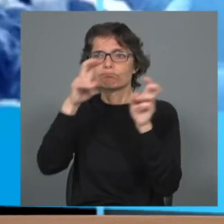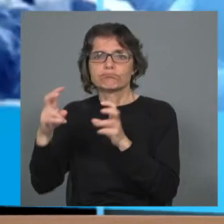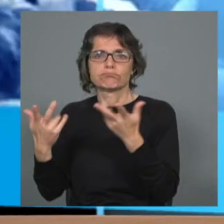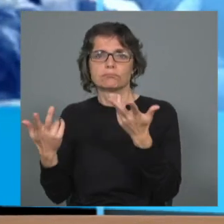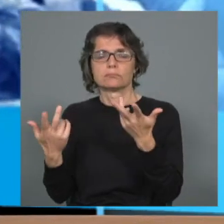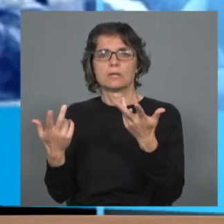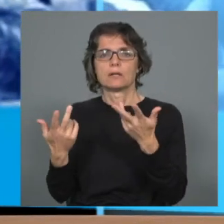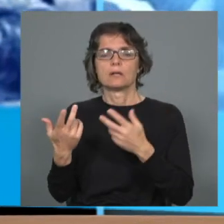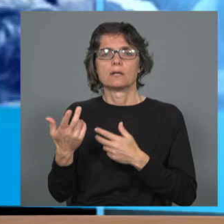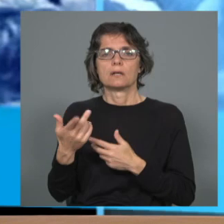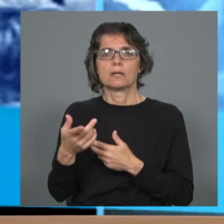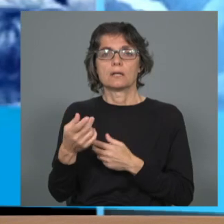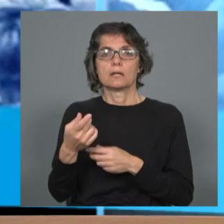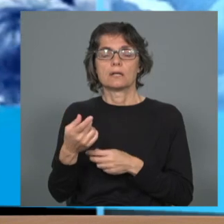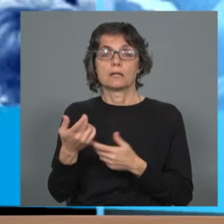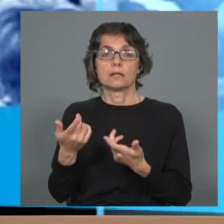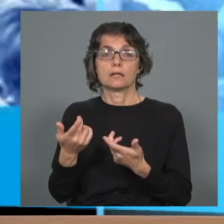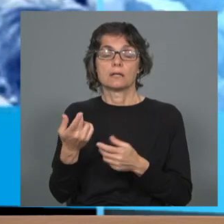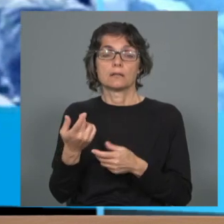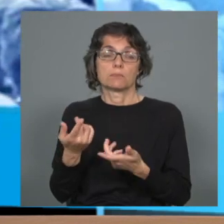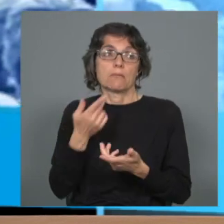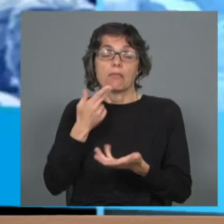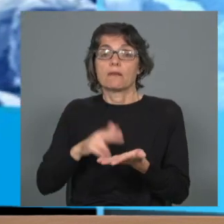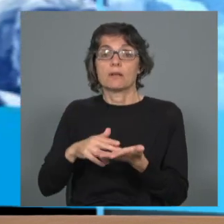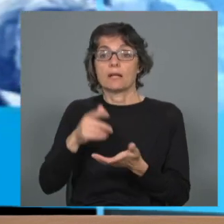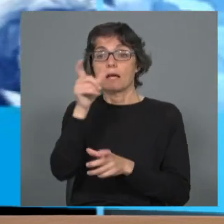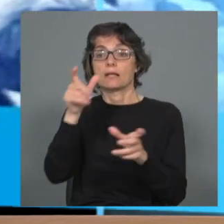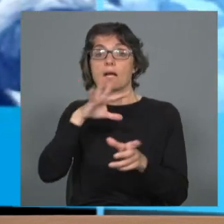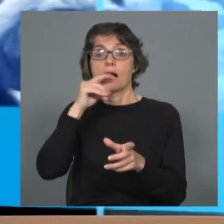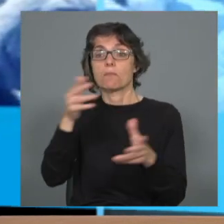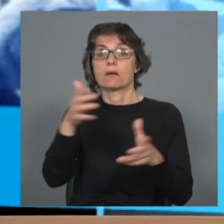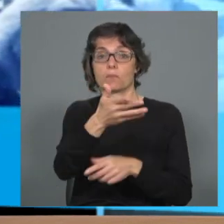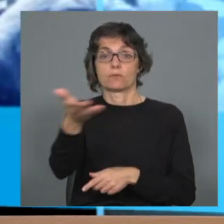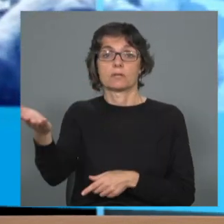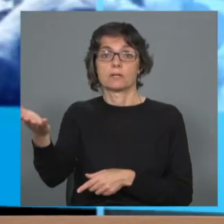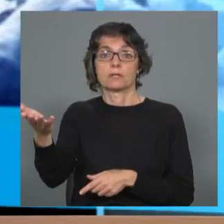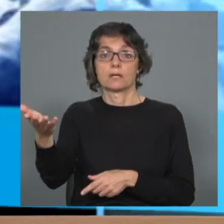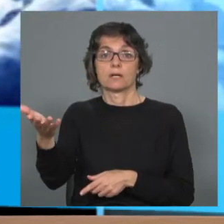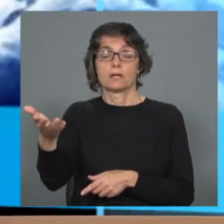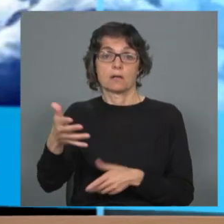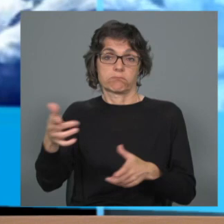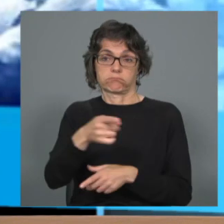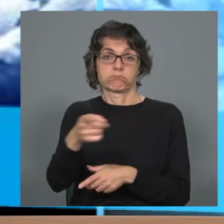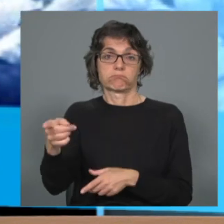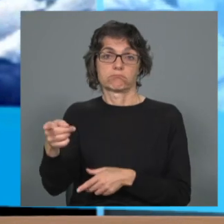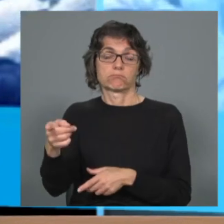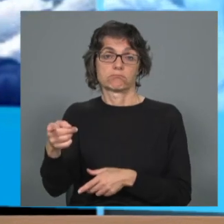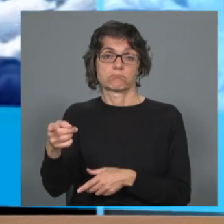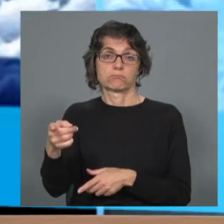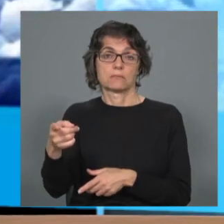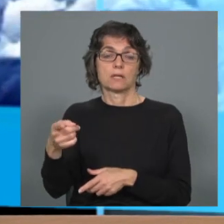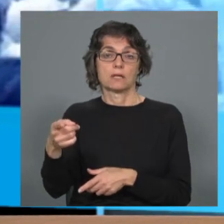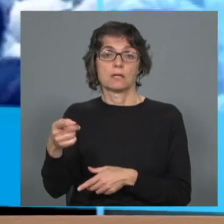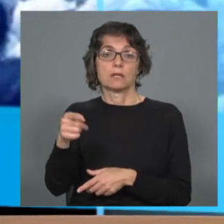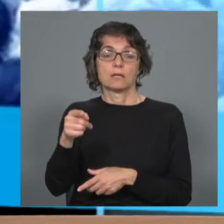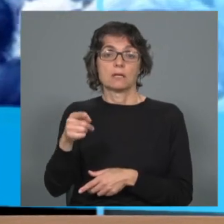porquê? Porque as mães, muitas das mães da ajuda de mãe, o grosso das mães da ajuda de mãe, não são miúdas, na verdade,